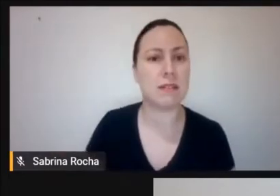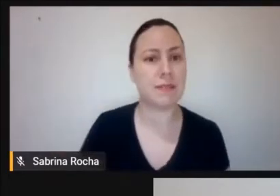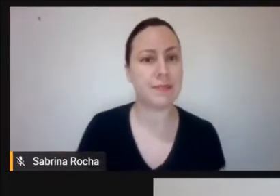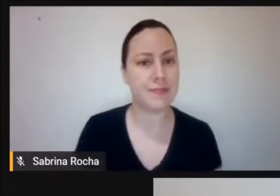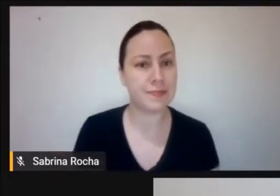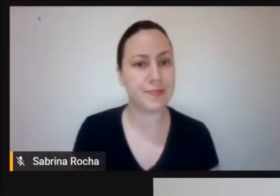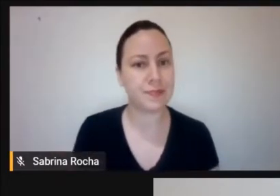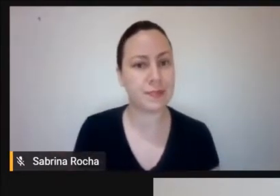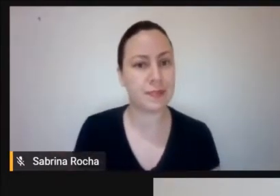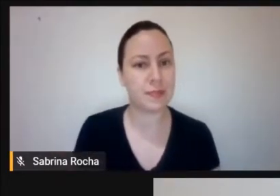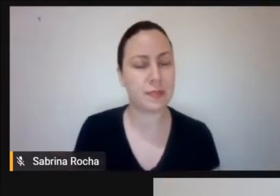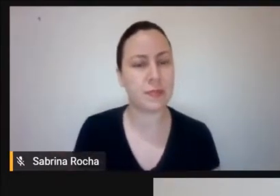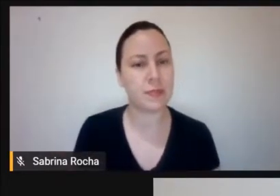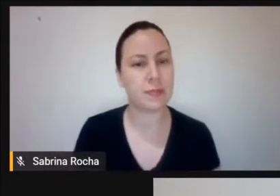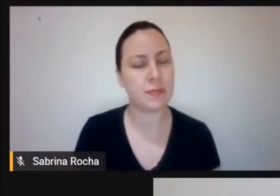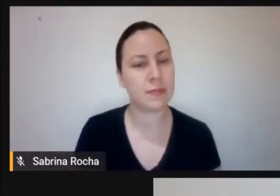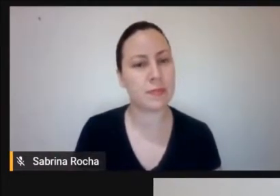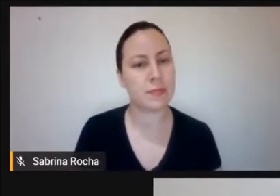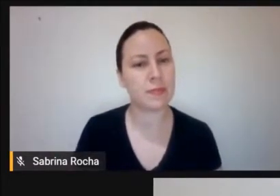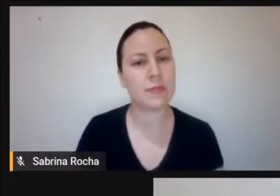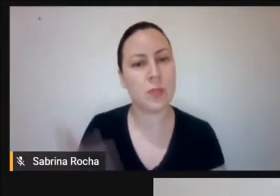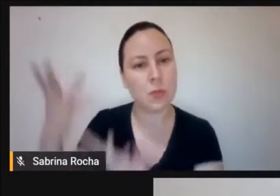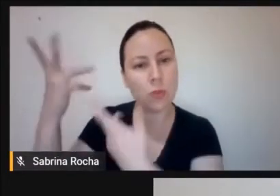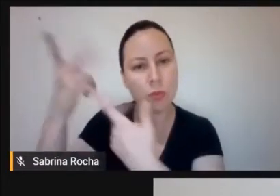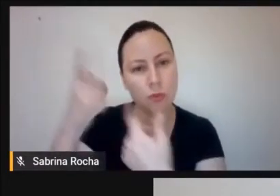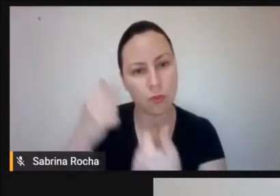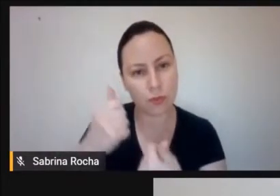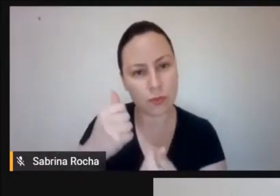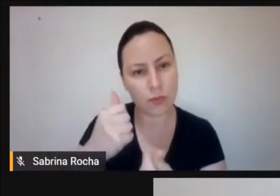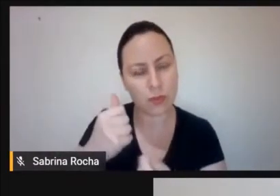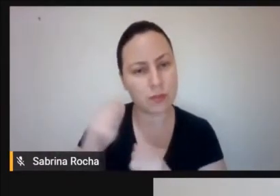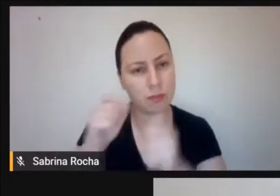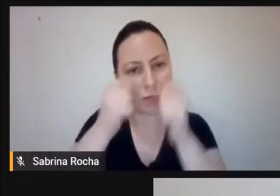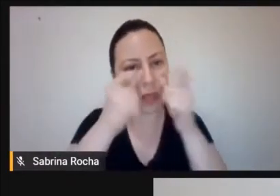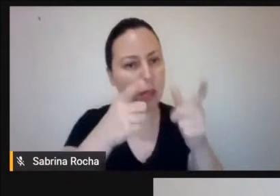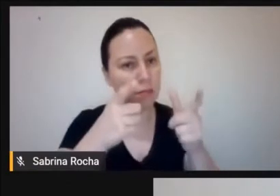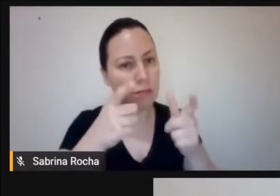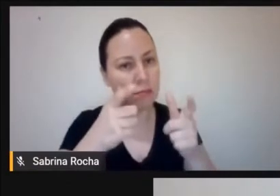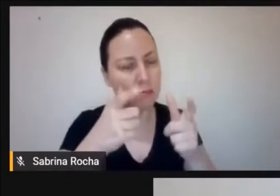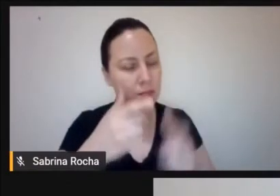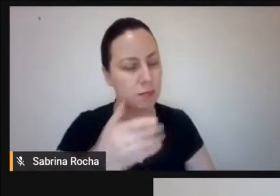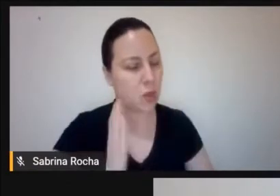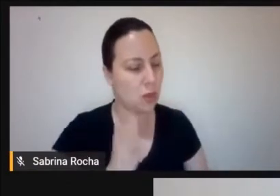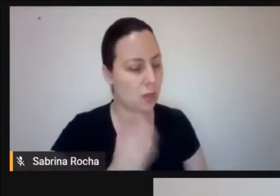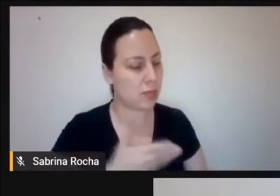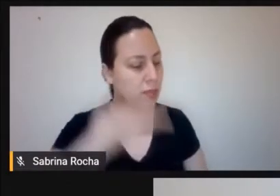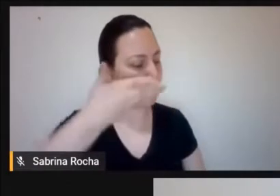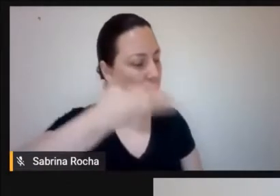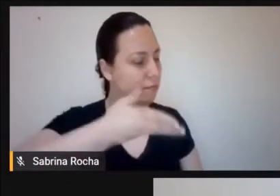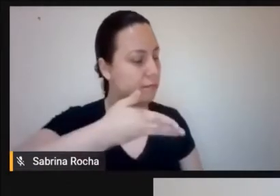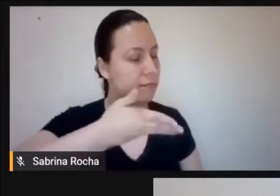E um convite a abrir os olhos, o ouvido, abrir o coração também para